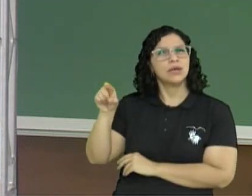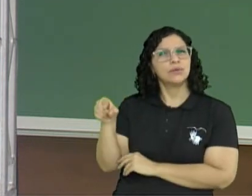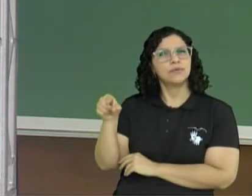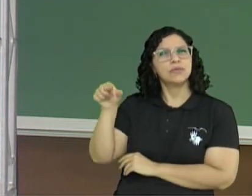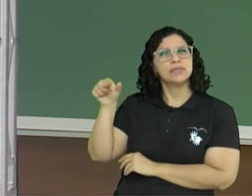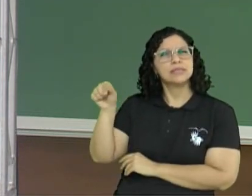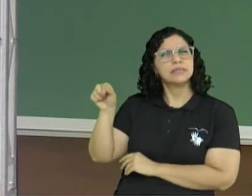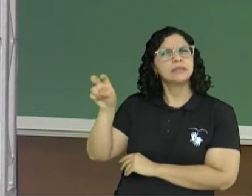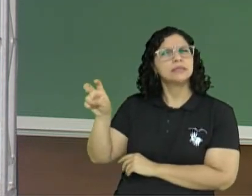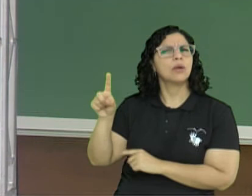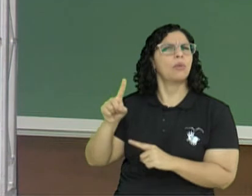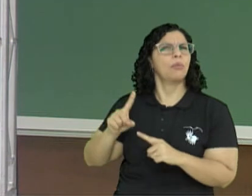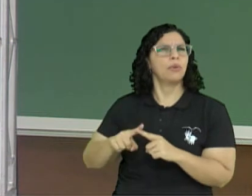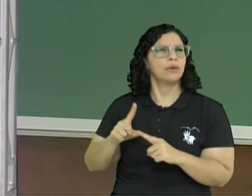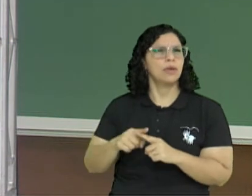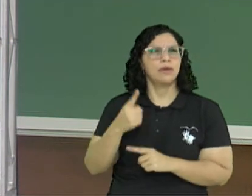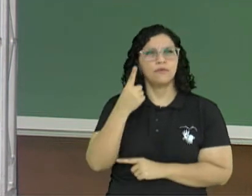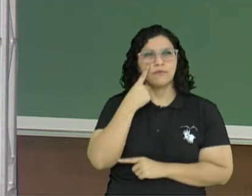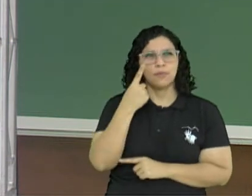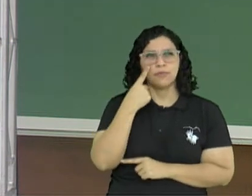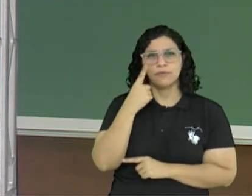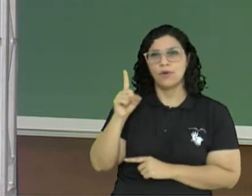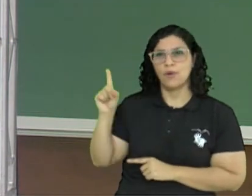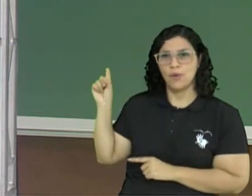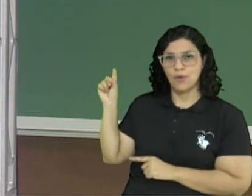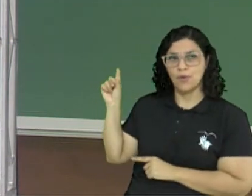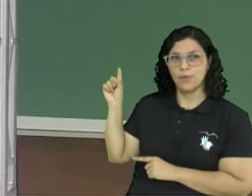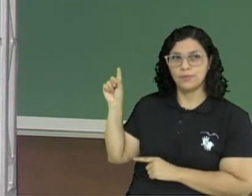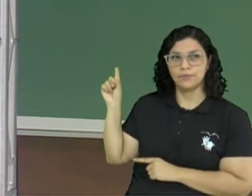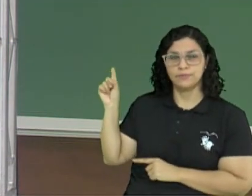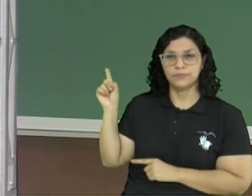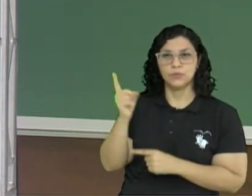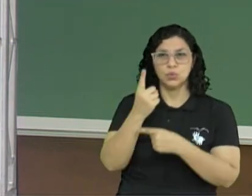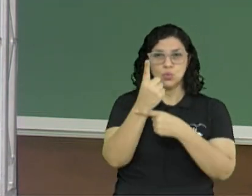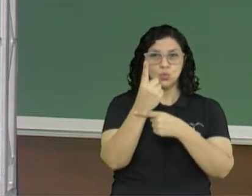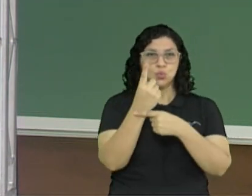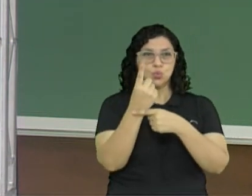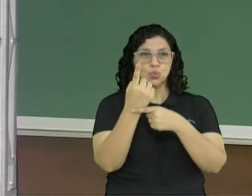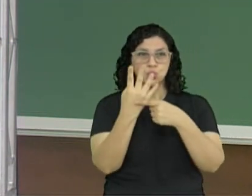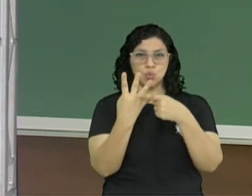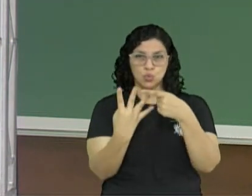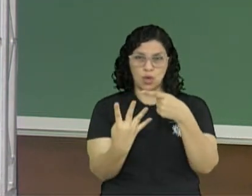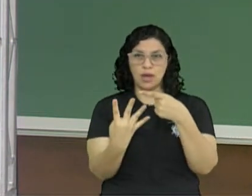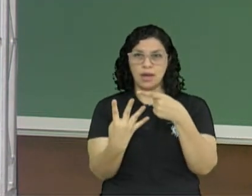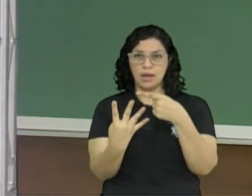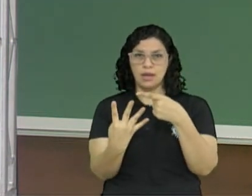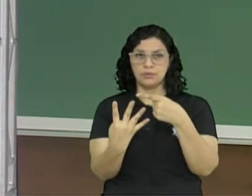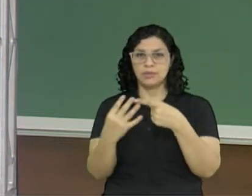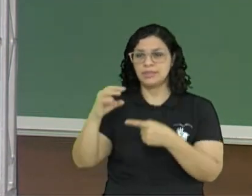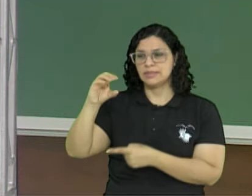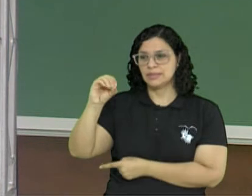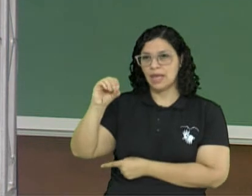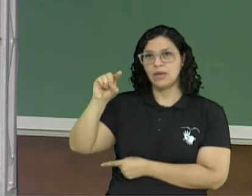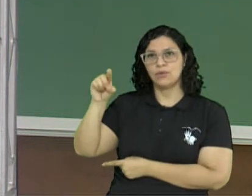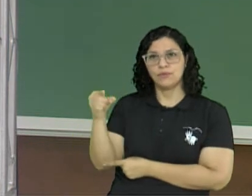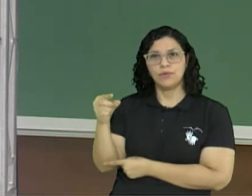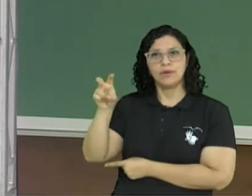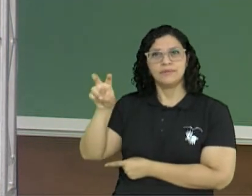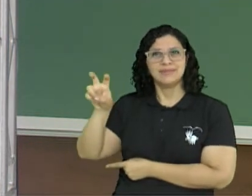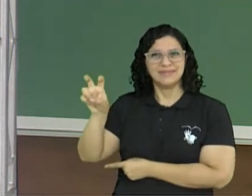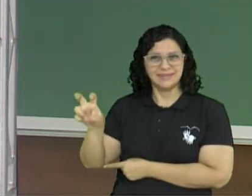dar 75? Vamos voltar aqui um pouquinho, ó. Vou voltar lá no quarto. Uma partezinha equivale